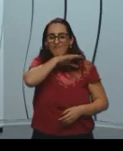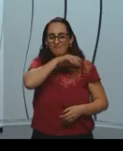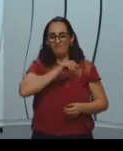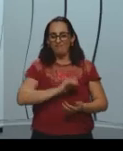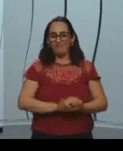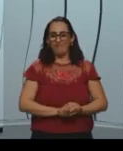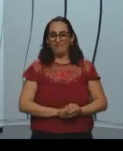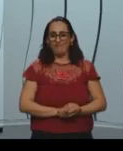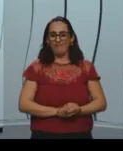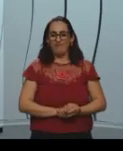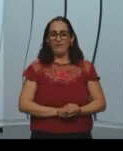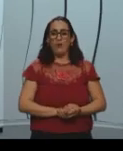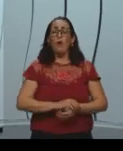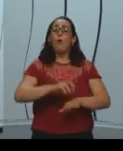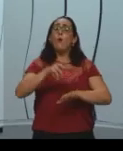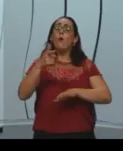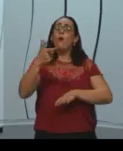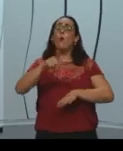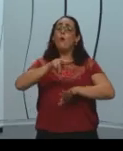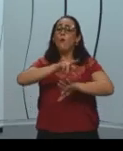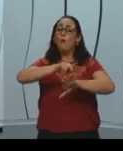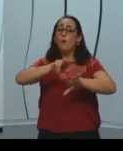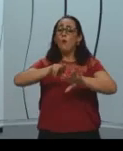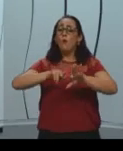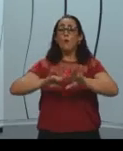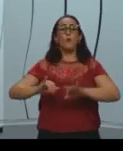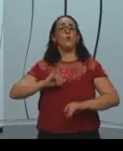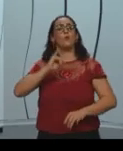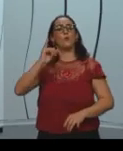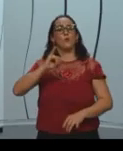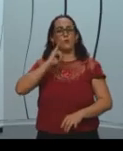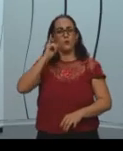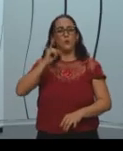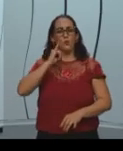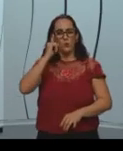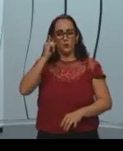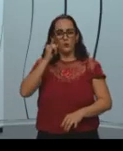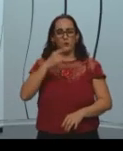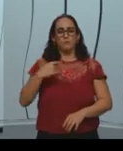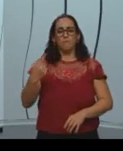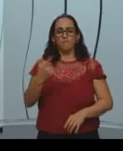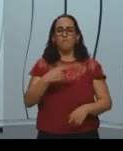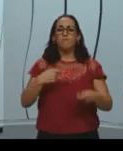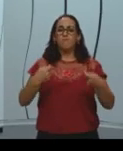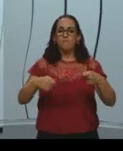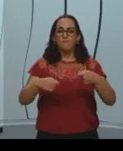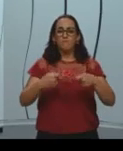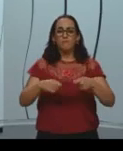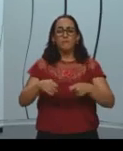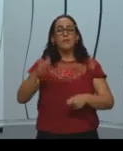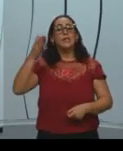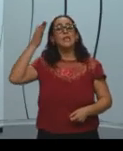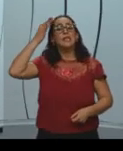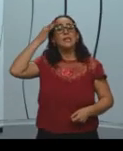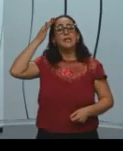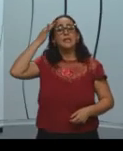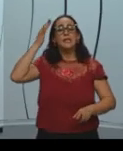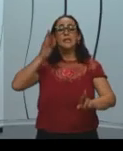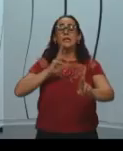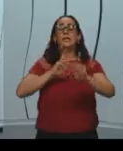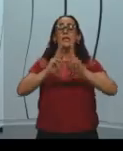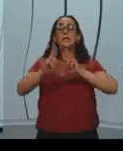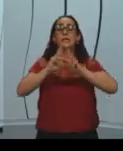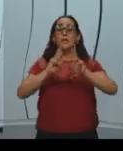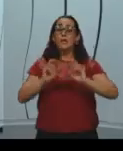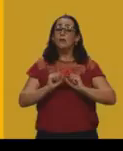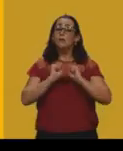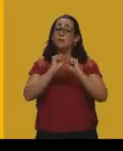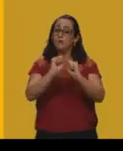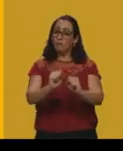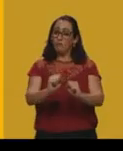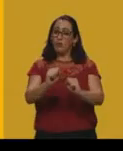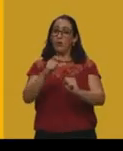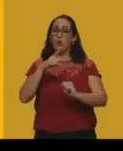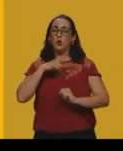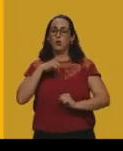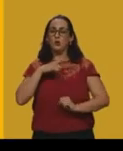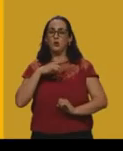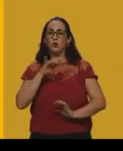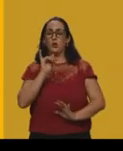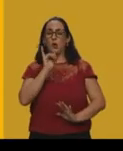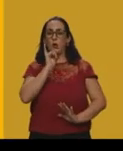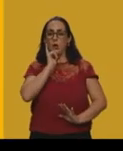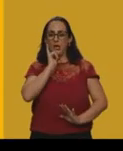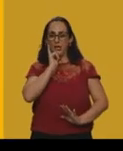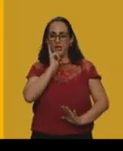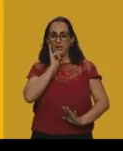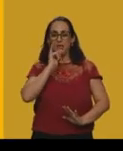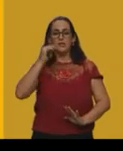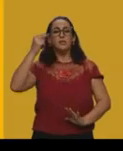Algumas questões muito importantes para a gente tratar dessa produção, então, é entender as relações de poder que existiam ali também. Então, pensando